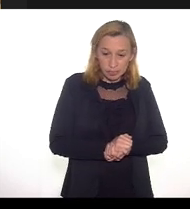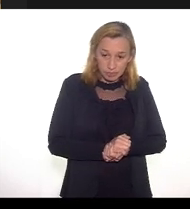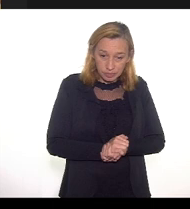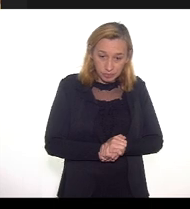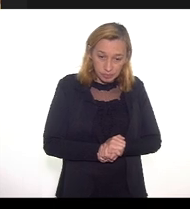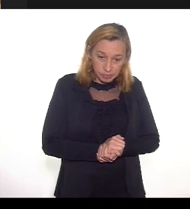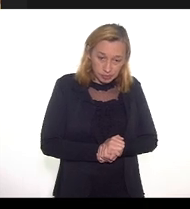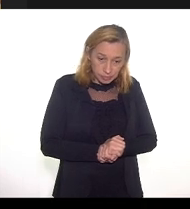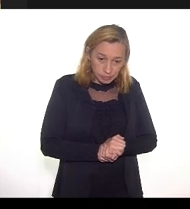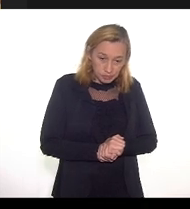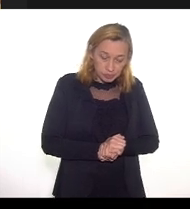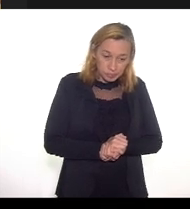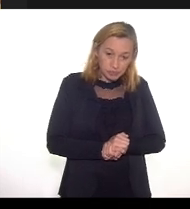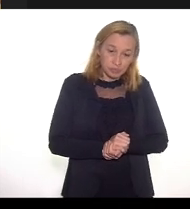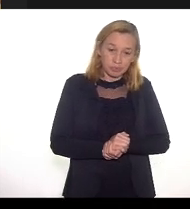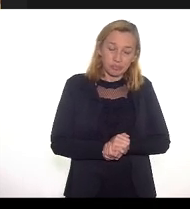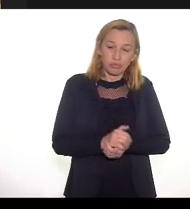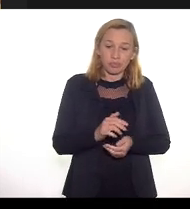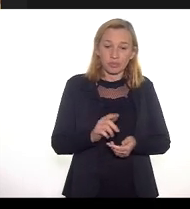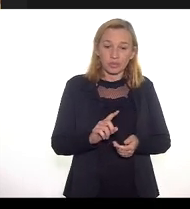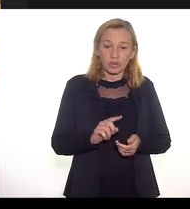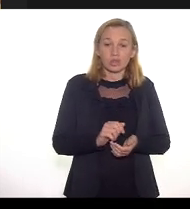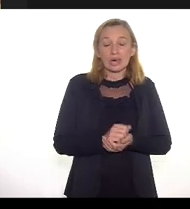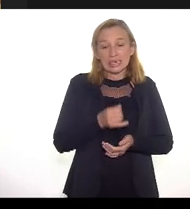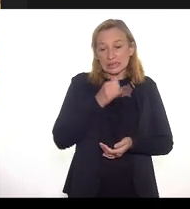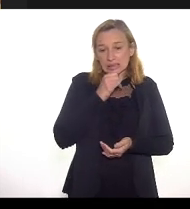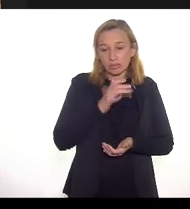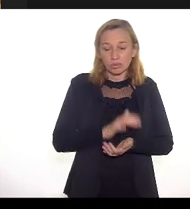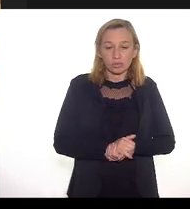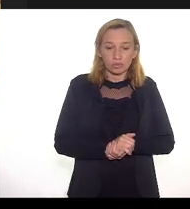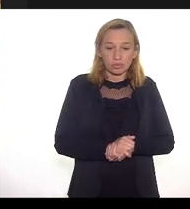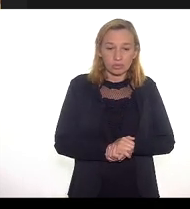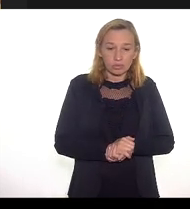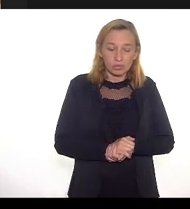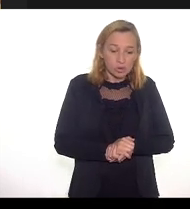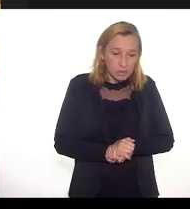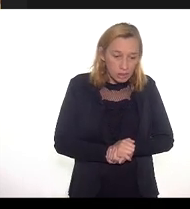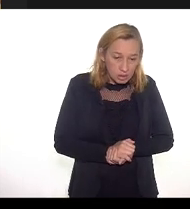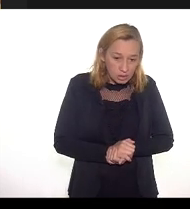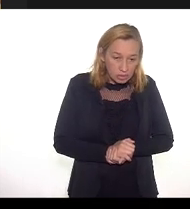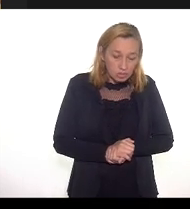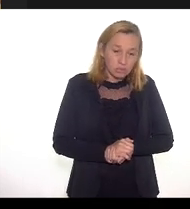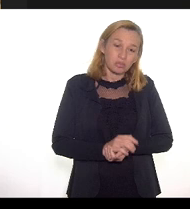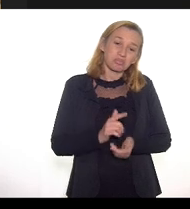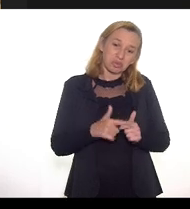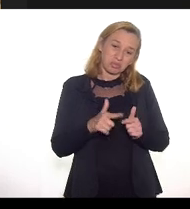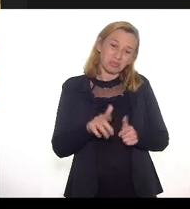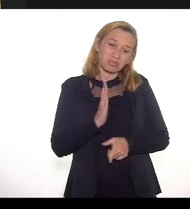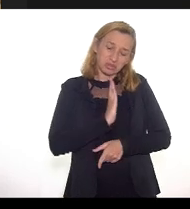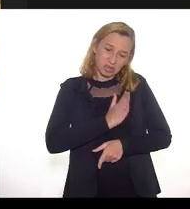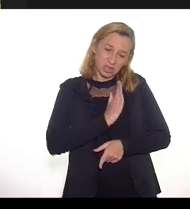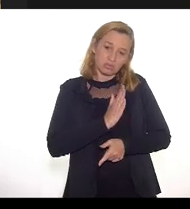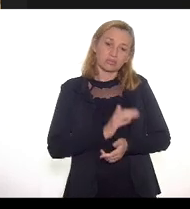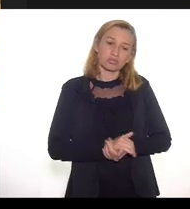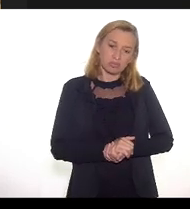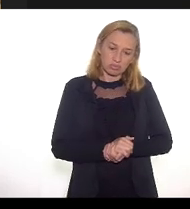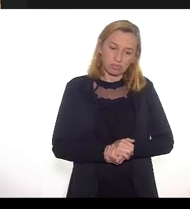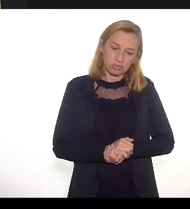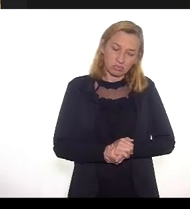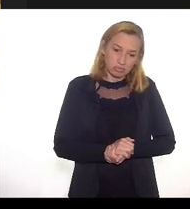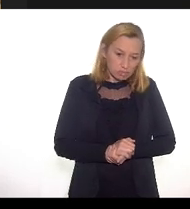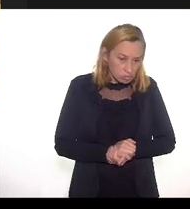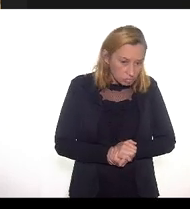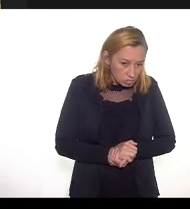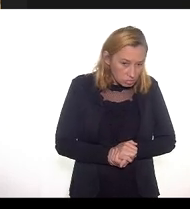pela própria hipertensão arterial, como, por exemplo, a hipertrofia do coração, né, que também tem